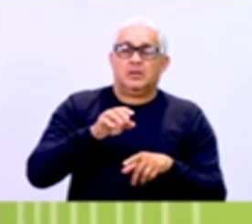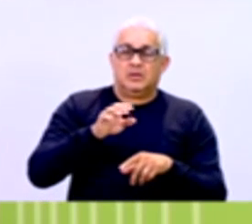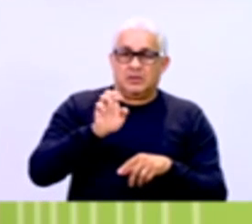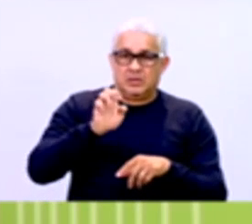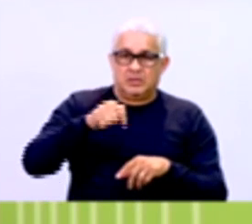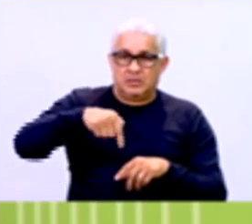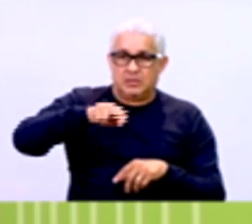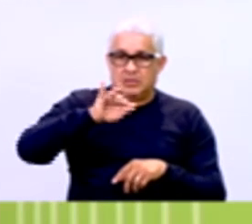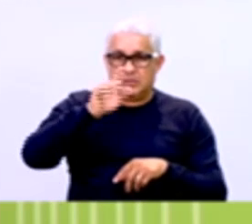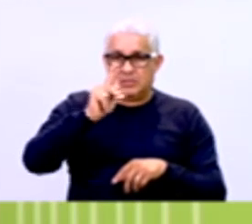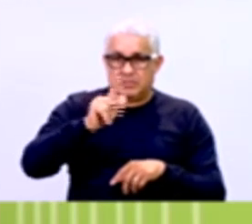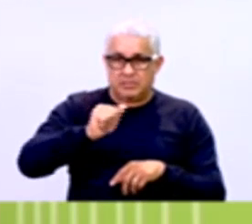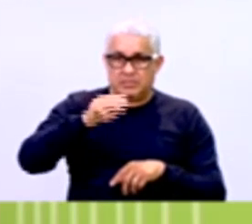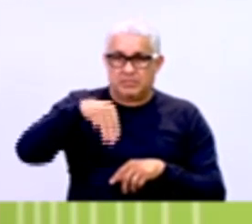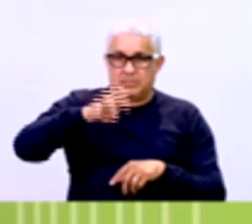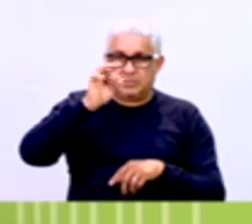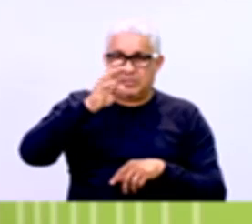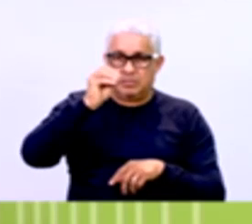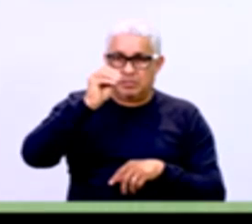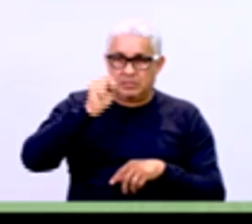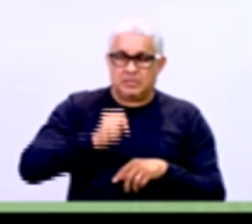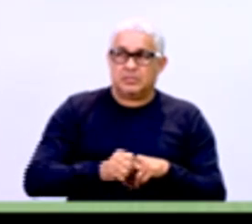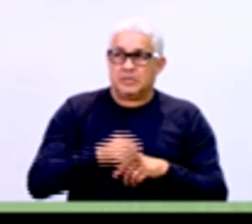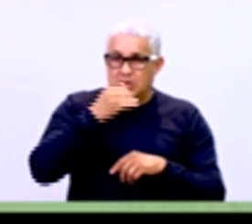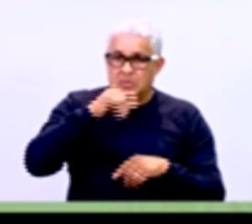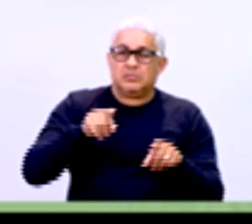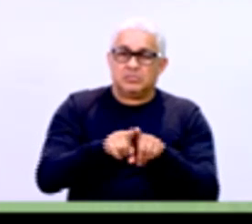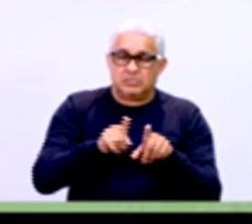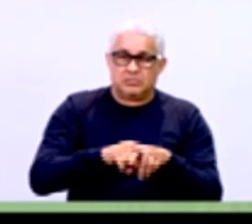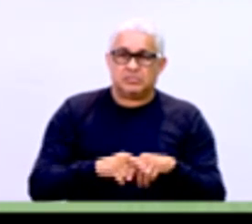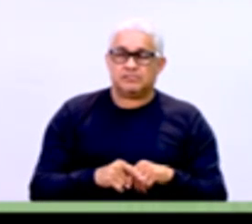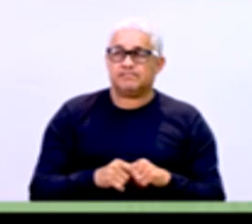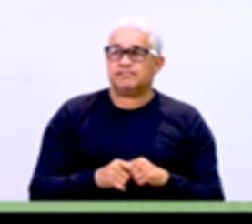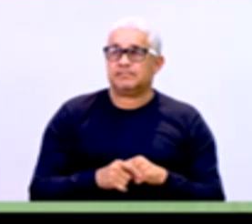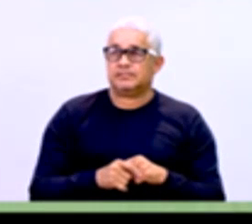porém de forma racional. A